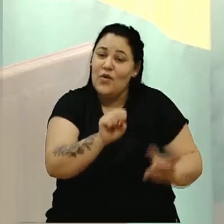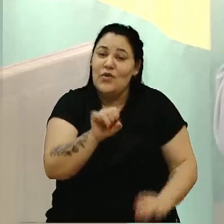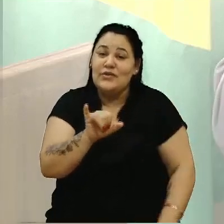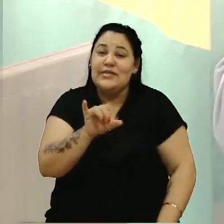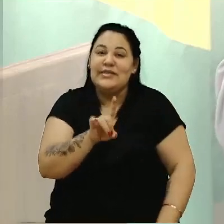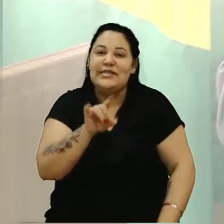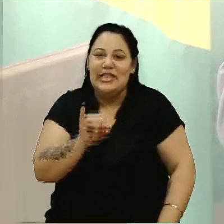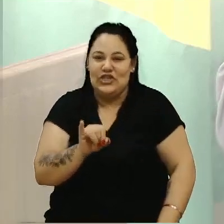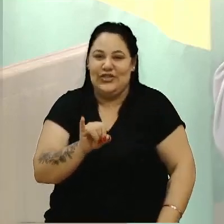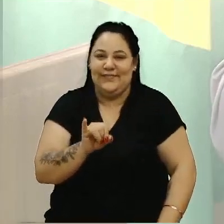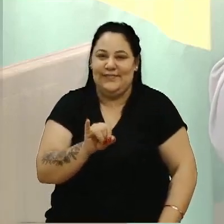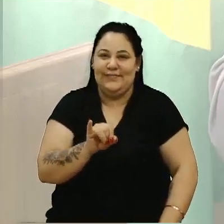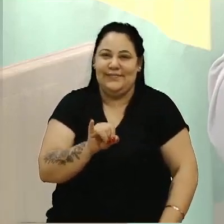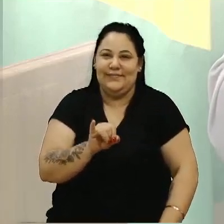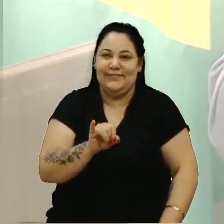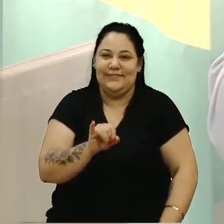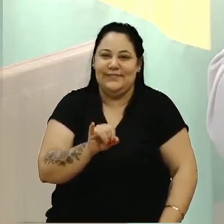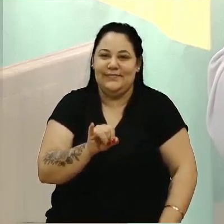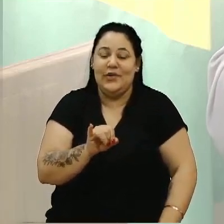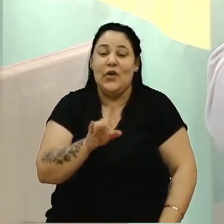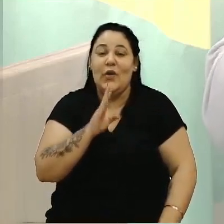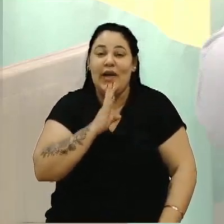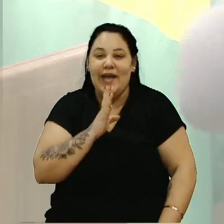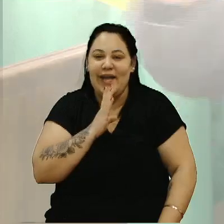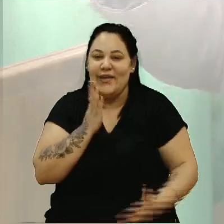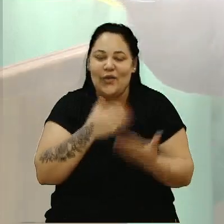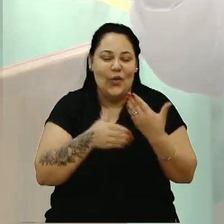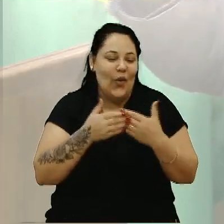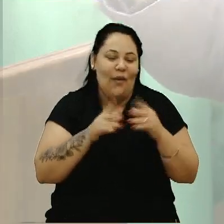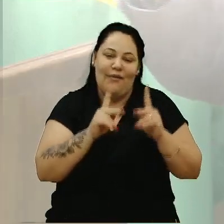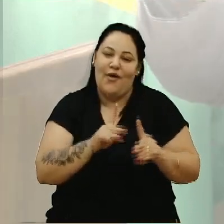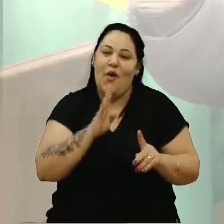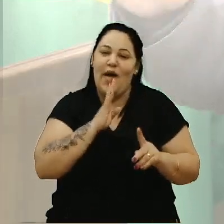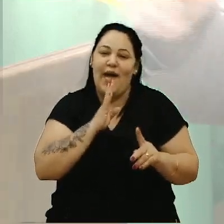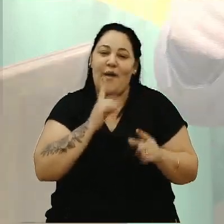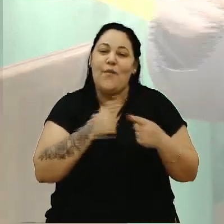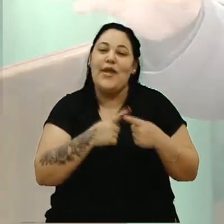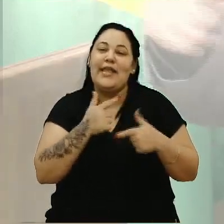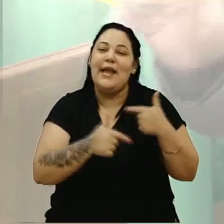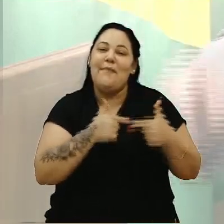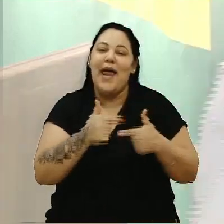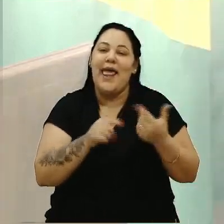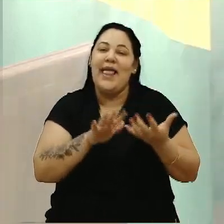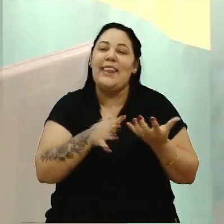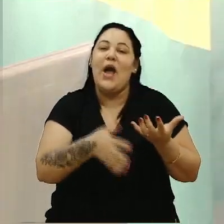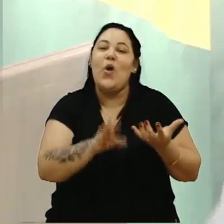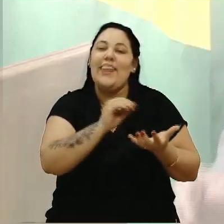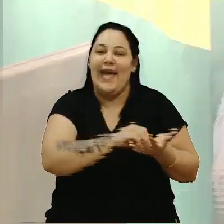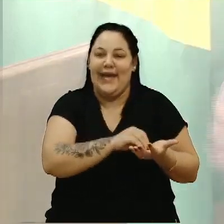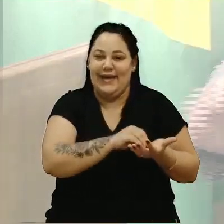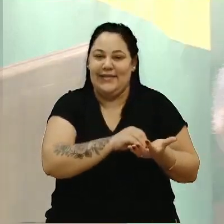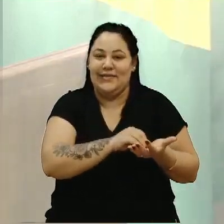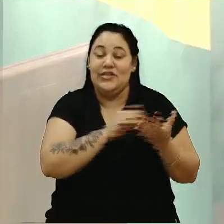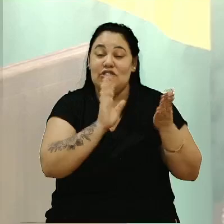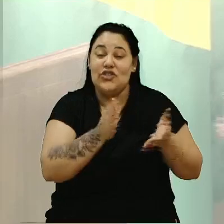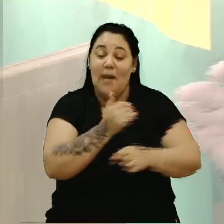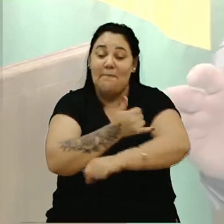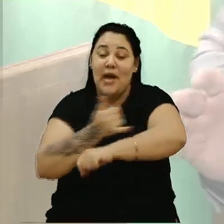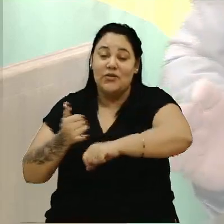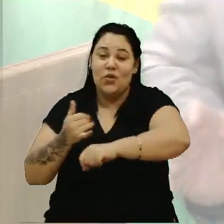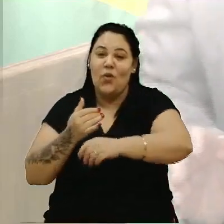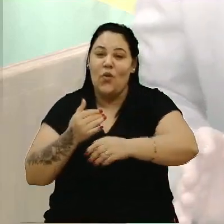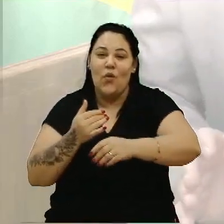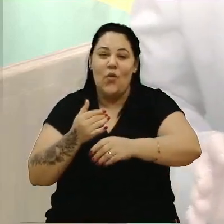conhecido como Cid da Codeca, que já passou muitos governos, que já passou...